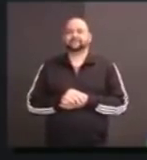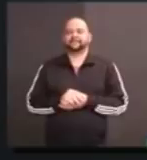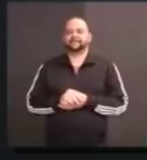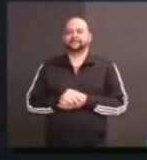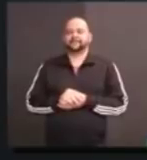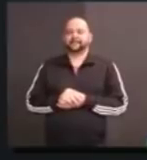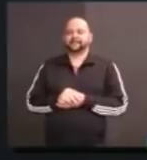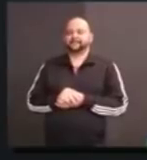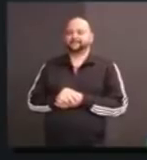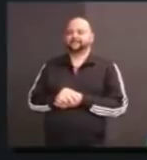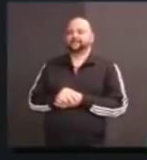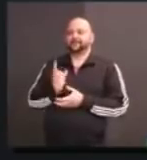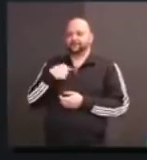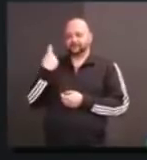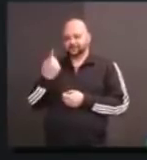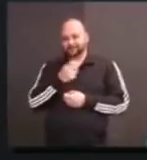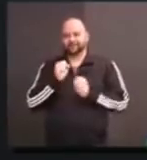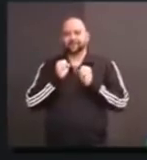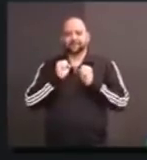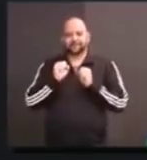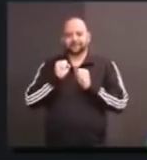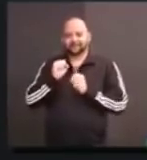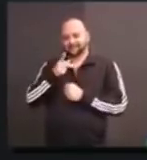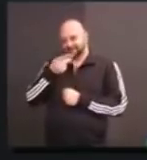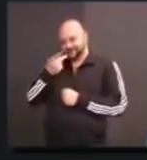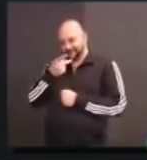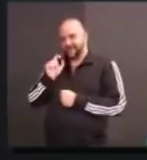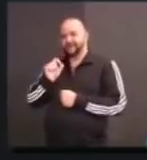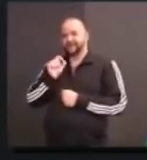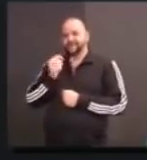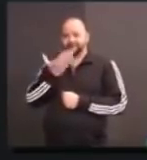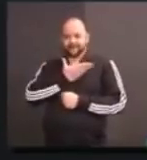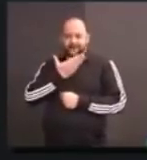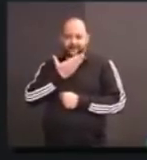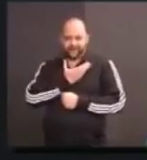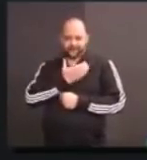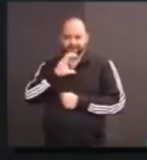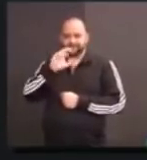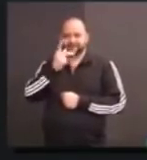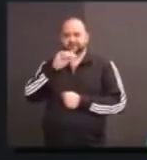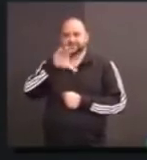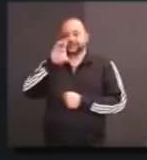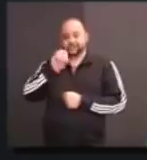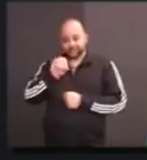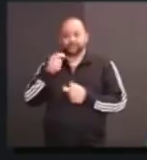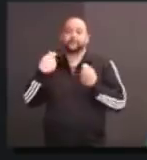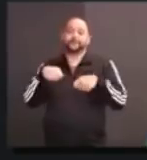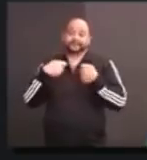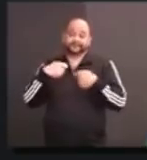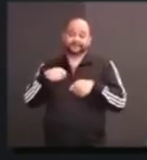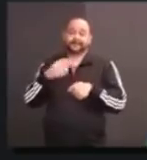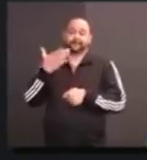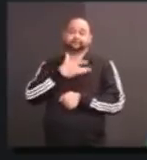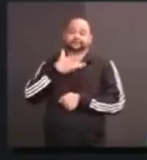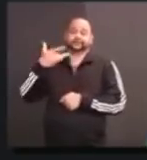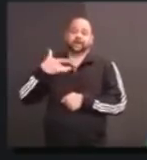E nós podemos dizer que para ser amigo de Chico Xavier tem que ter muita saúde.